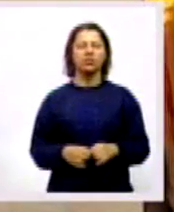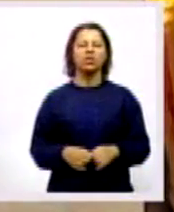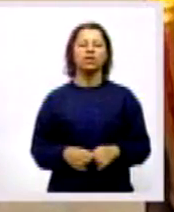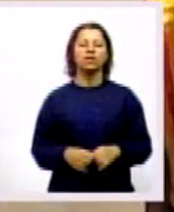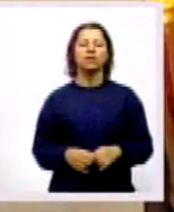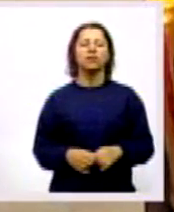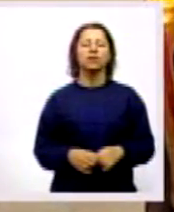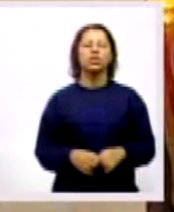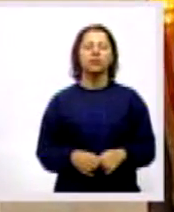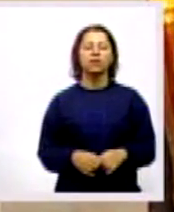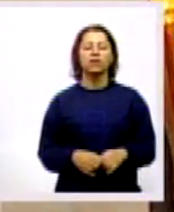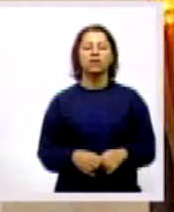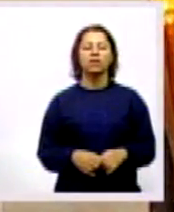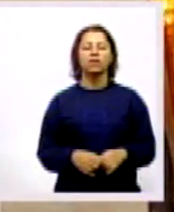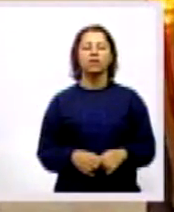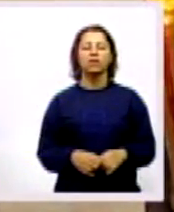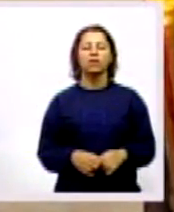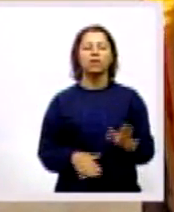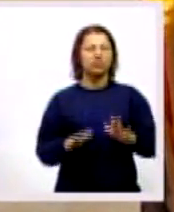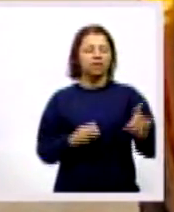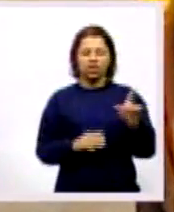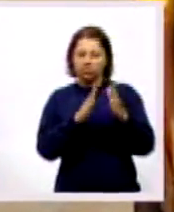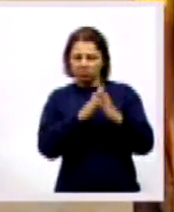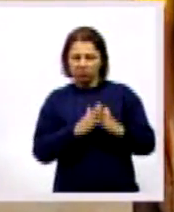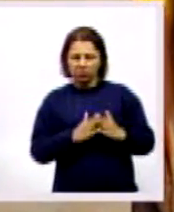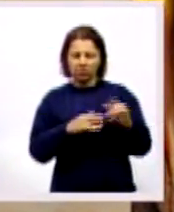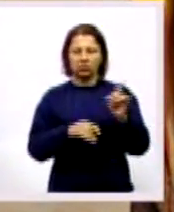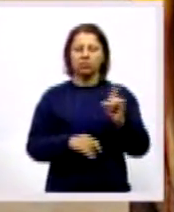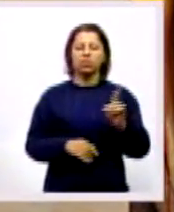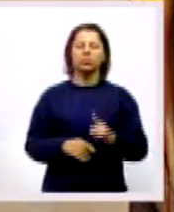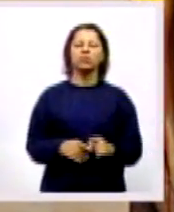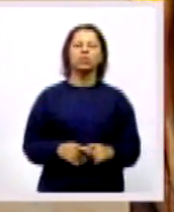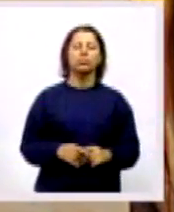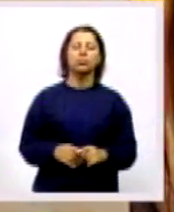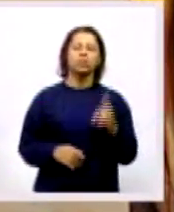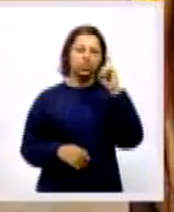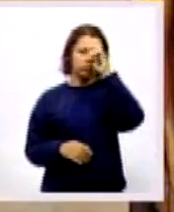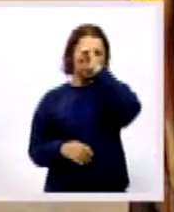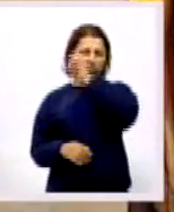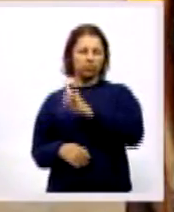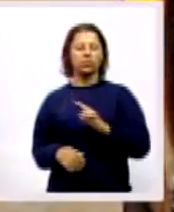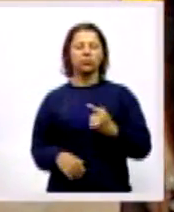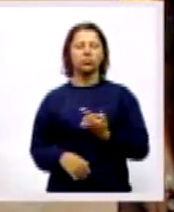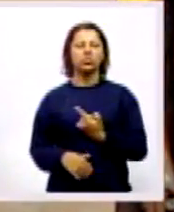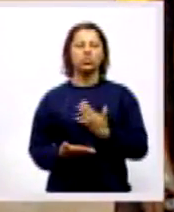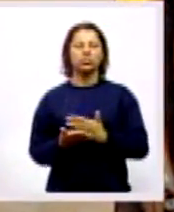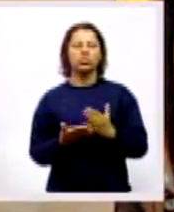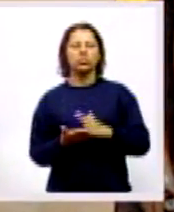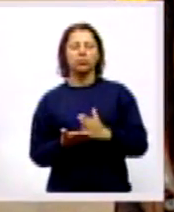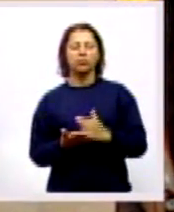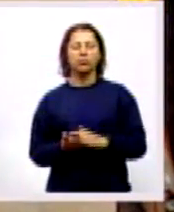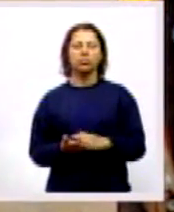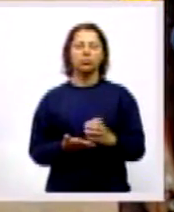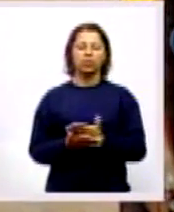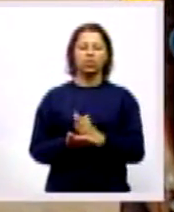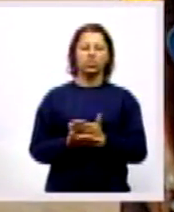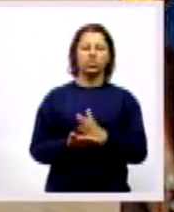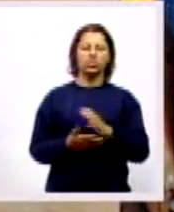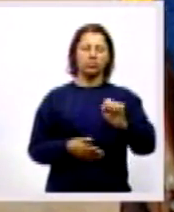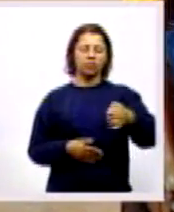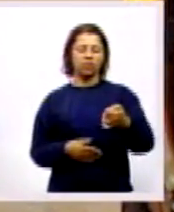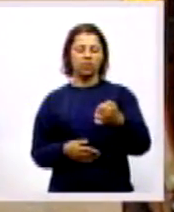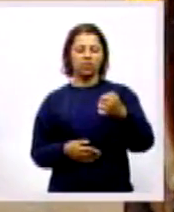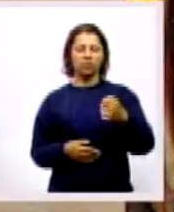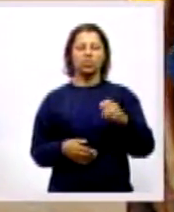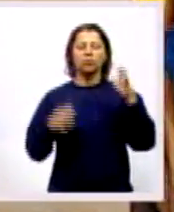né? A ignorância, é difícil sair da ignorância, então você fica impaciente com você mesmo. A gente abaixa o rádio, já